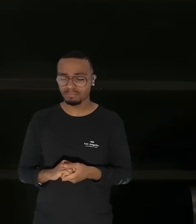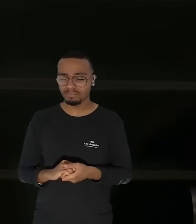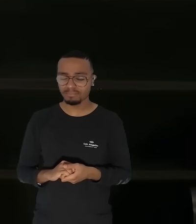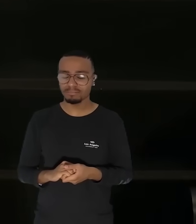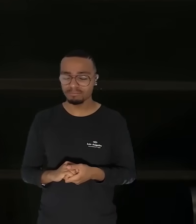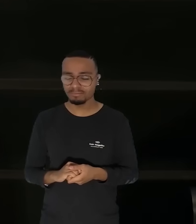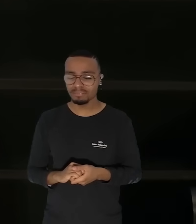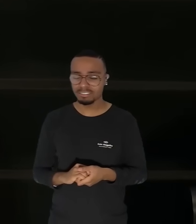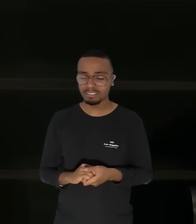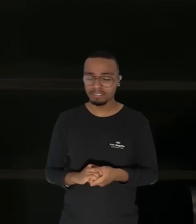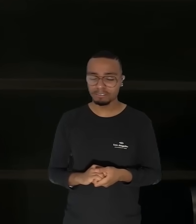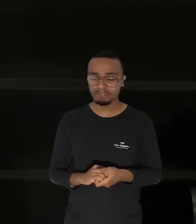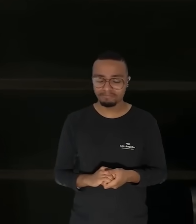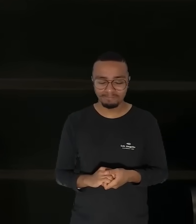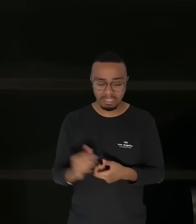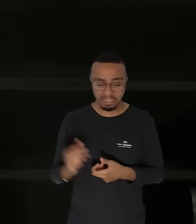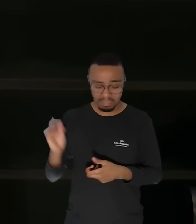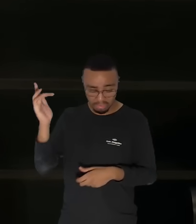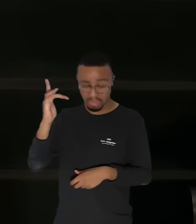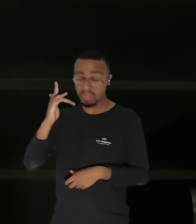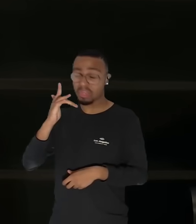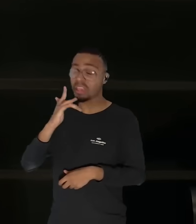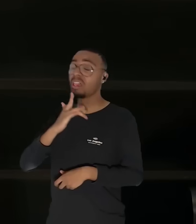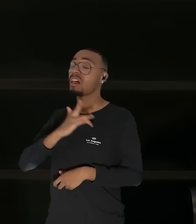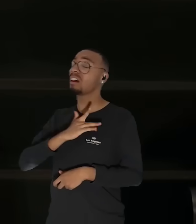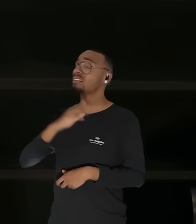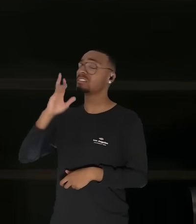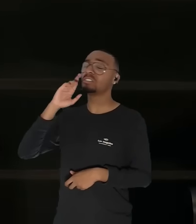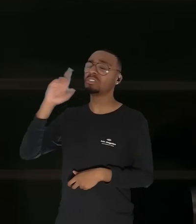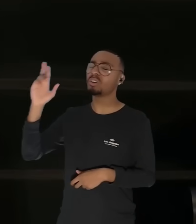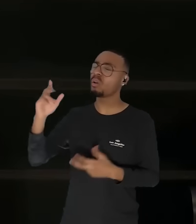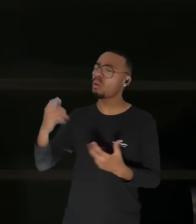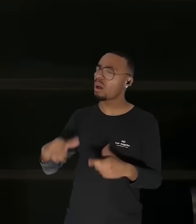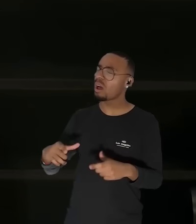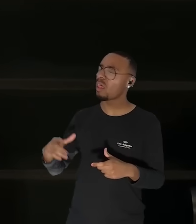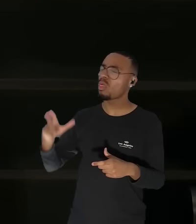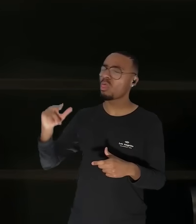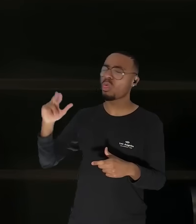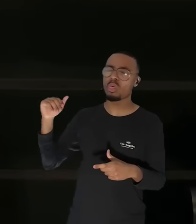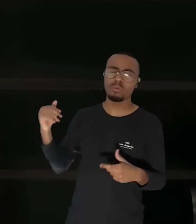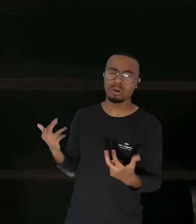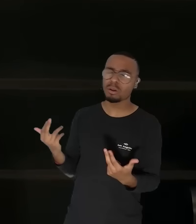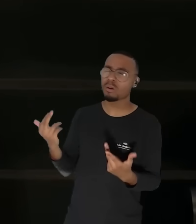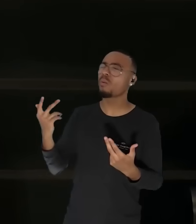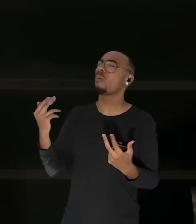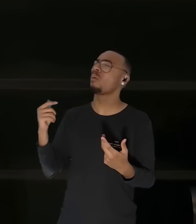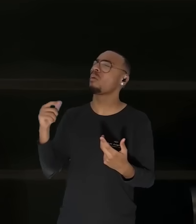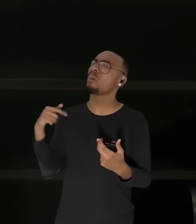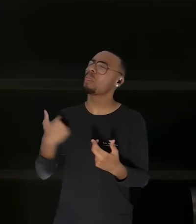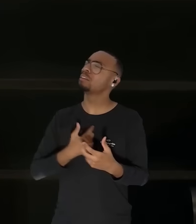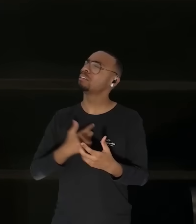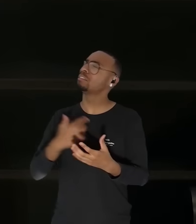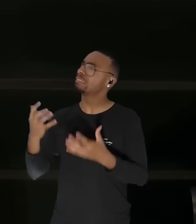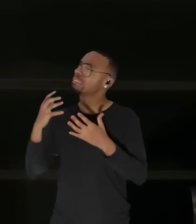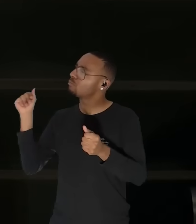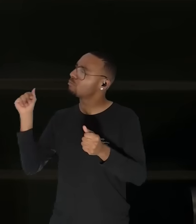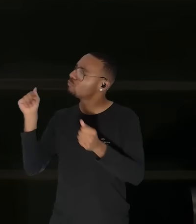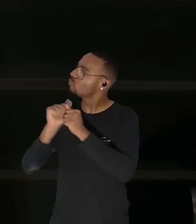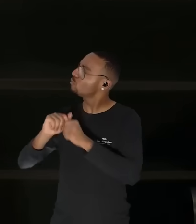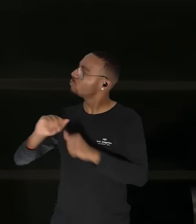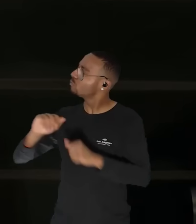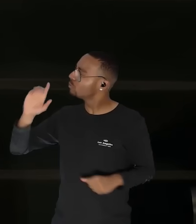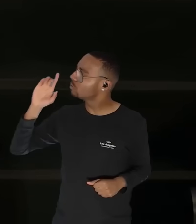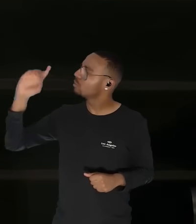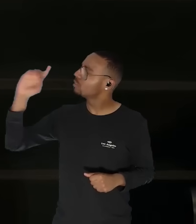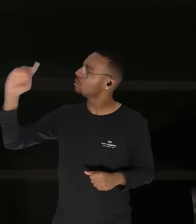Senhor. Toca onde o Senhor nunca tocou. Nós te deixaremos, porque nós precisamos de ti para